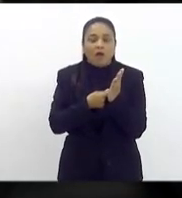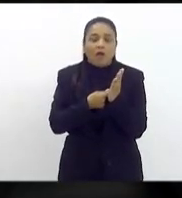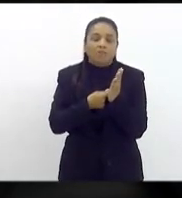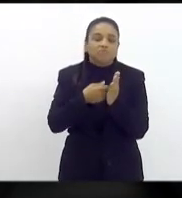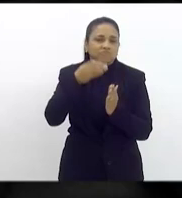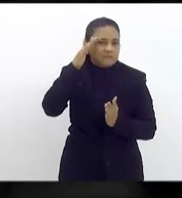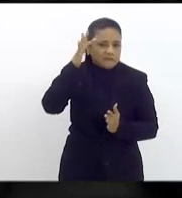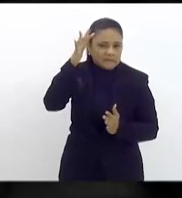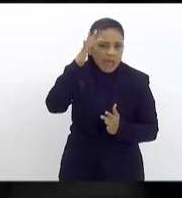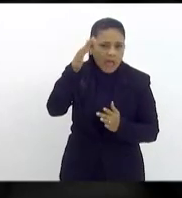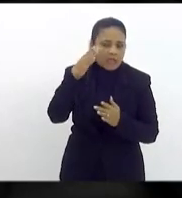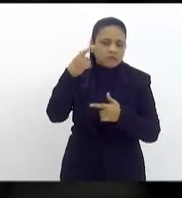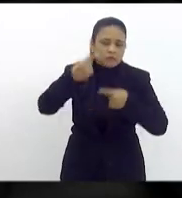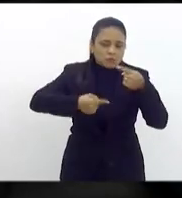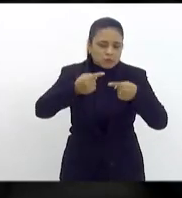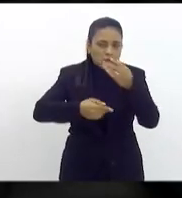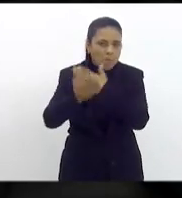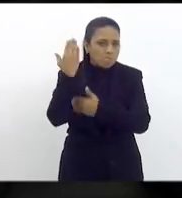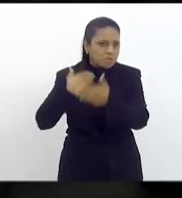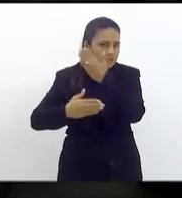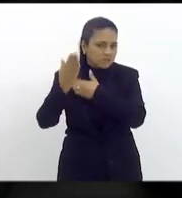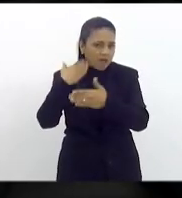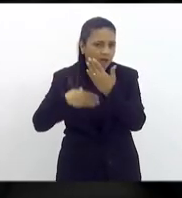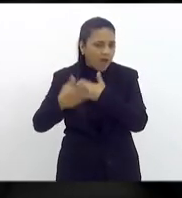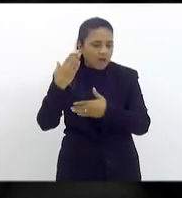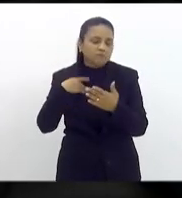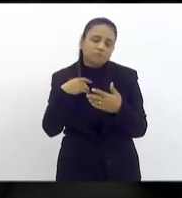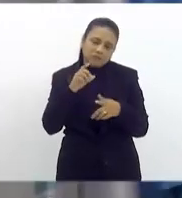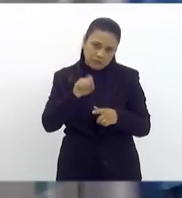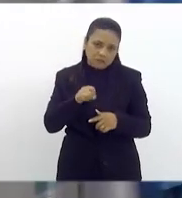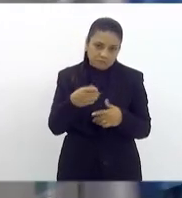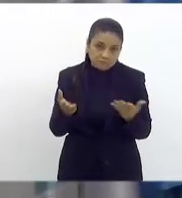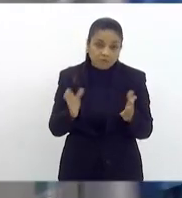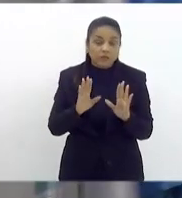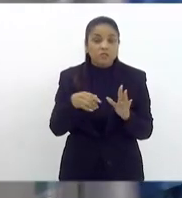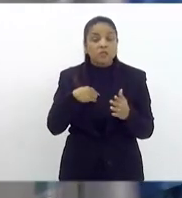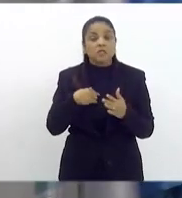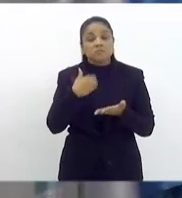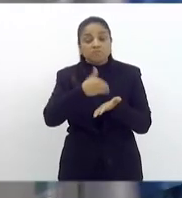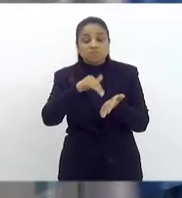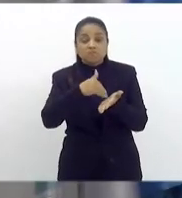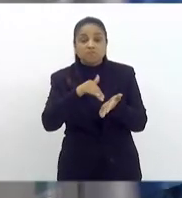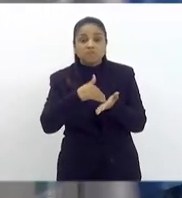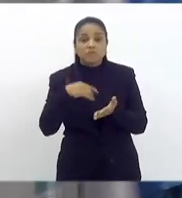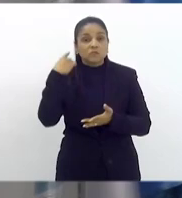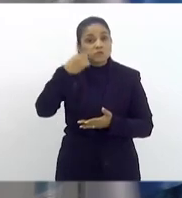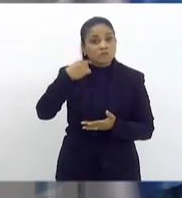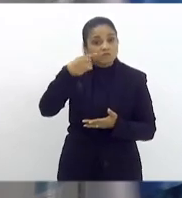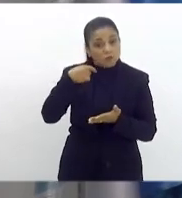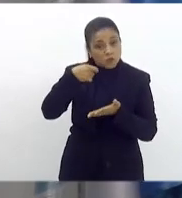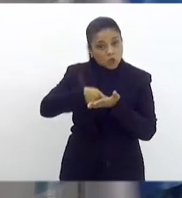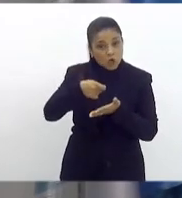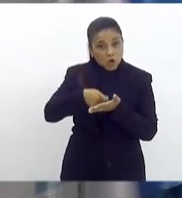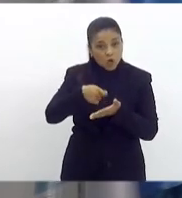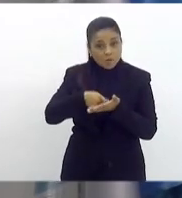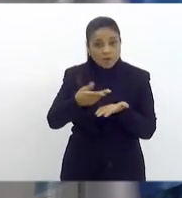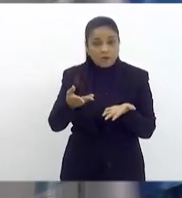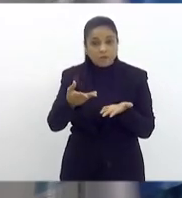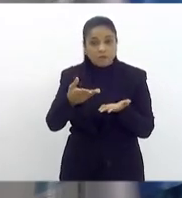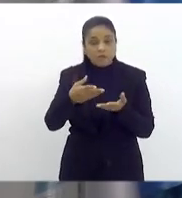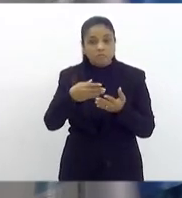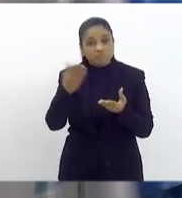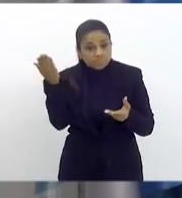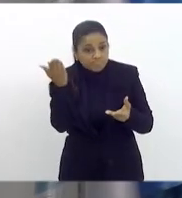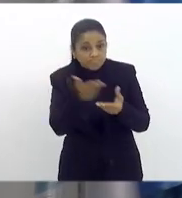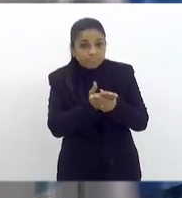alguma discussão no passado, já. Porque se eu cobrar no meu escritório de advocacia A cobrança, o serviço de cobrança.